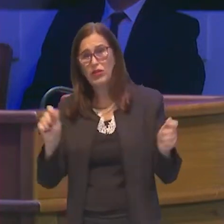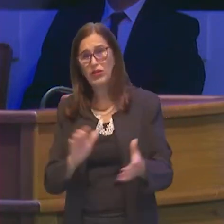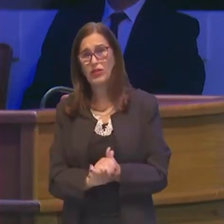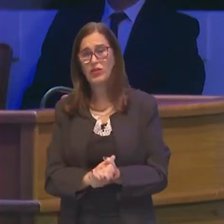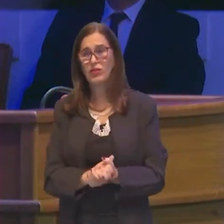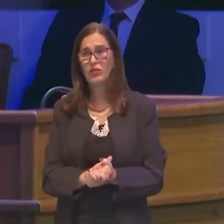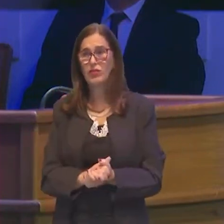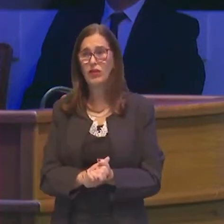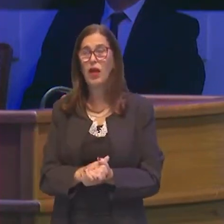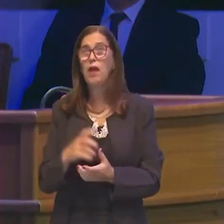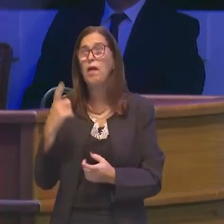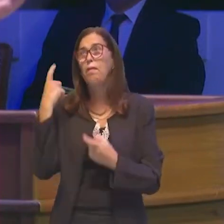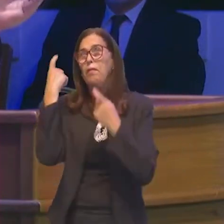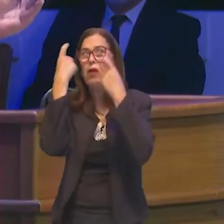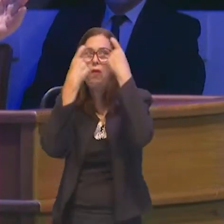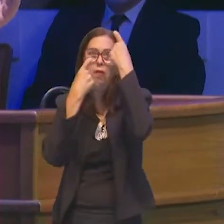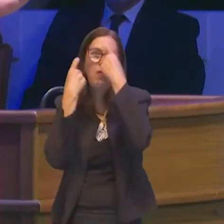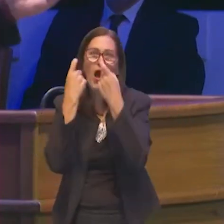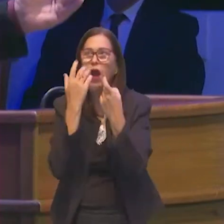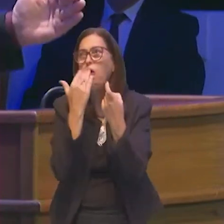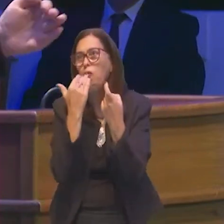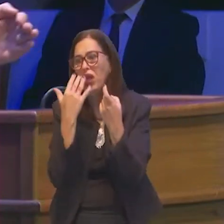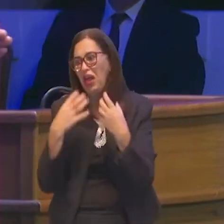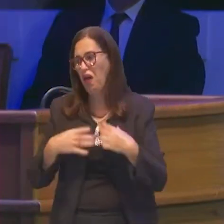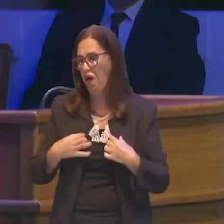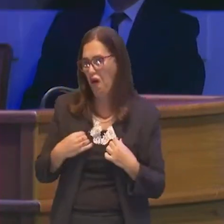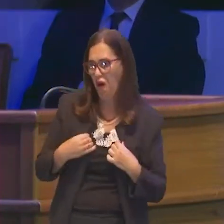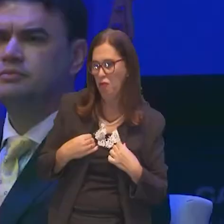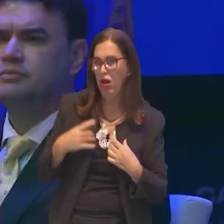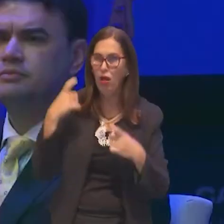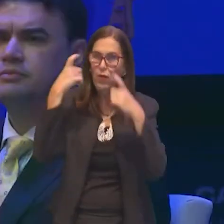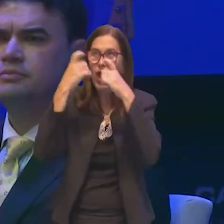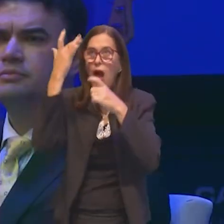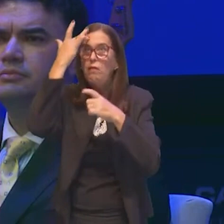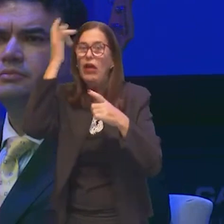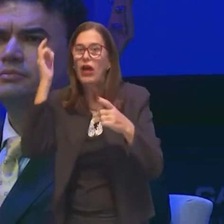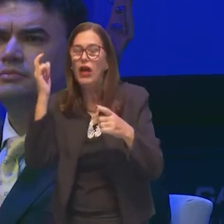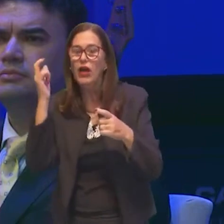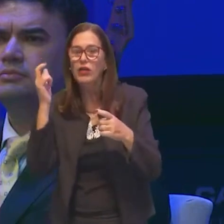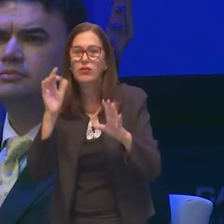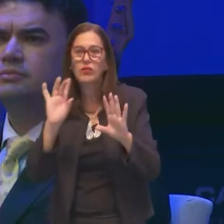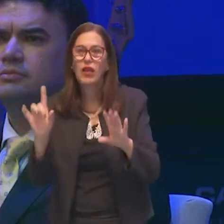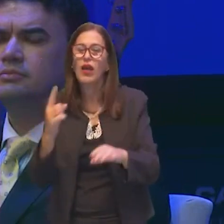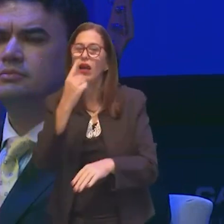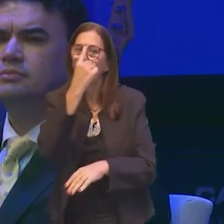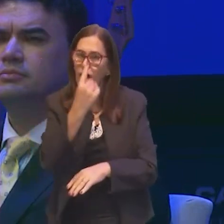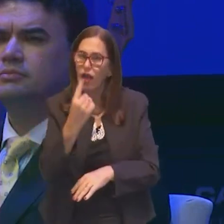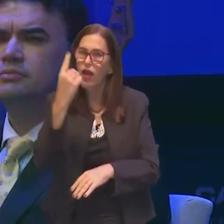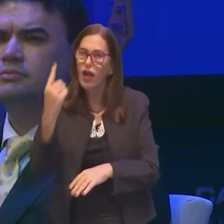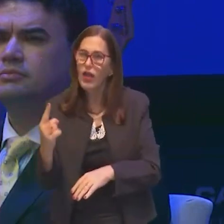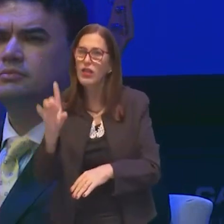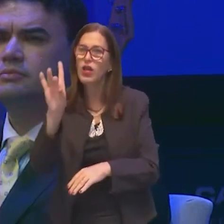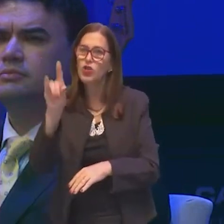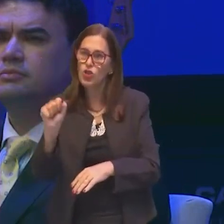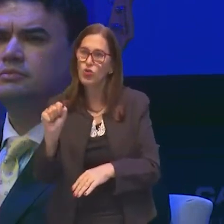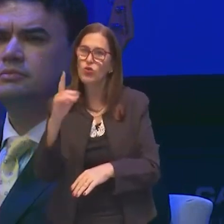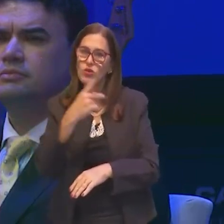Eu não tenho que me preocupar com o comer, com o vestir, com o dia de amanhã, basta cada dia o seu